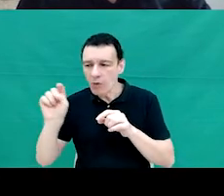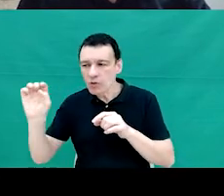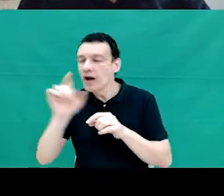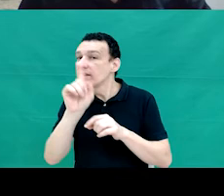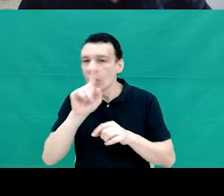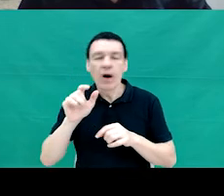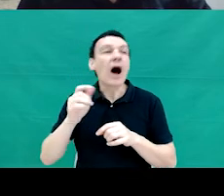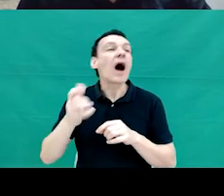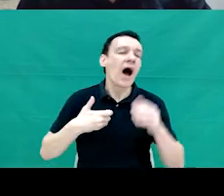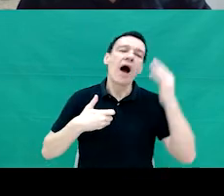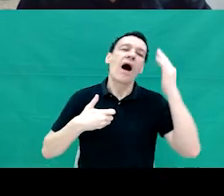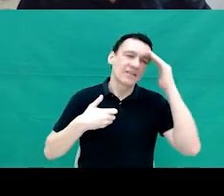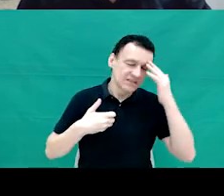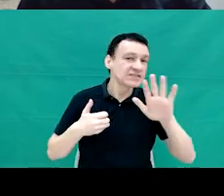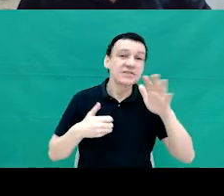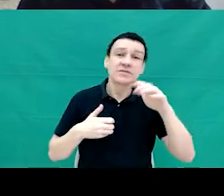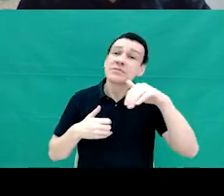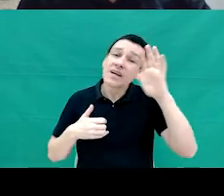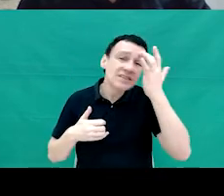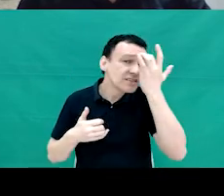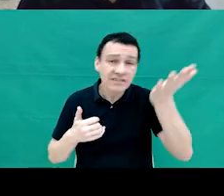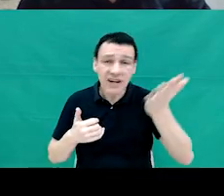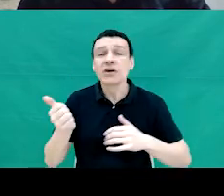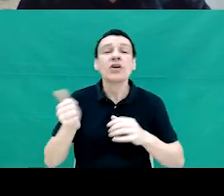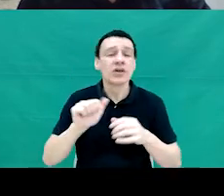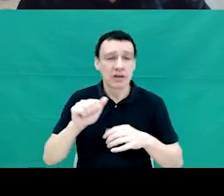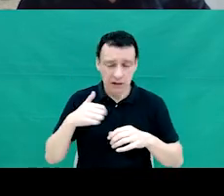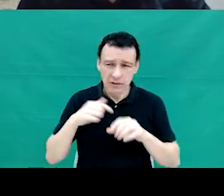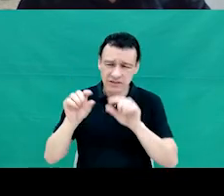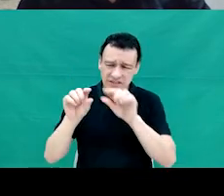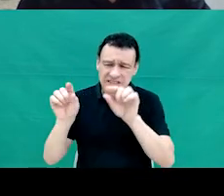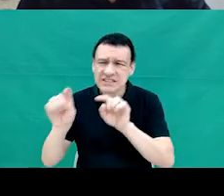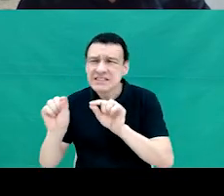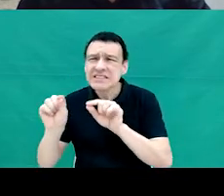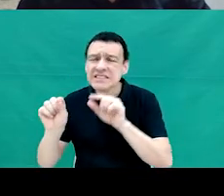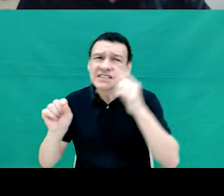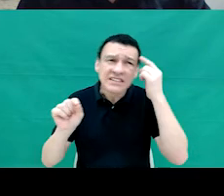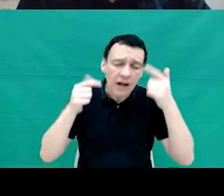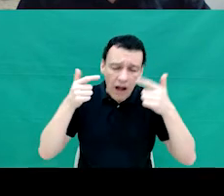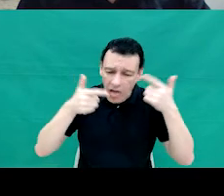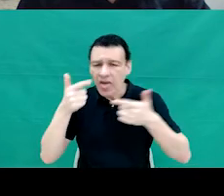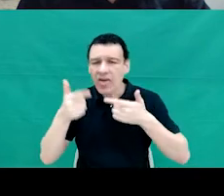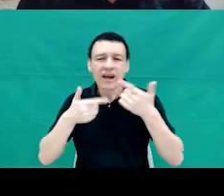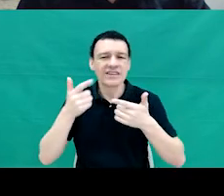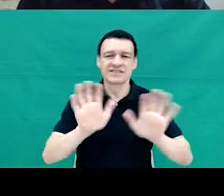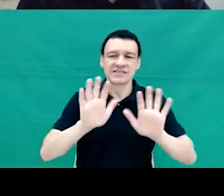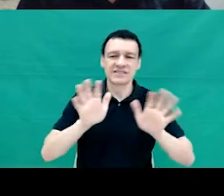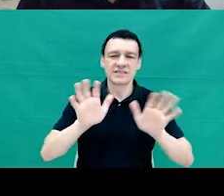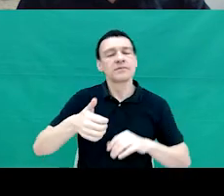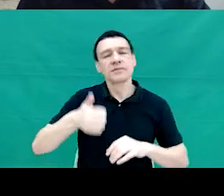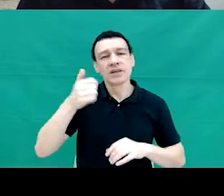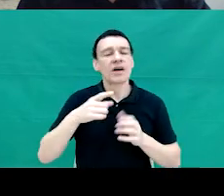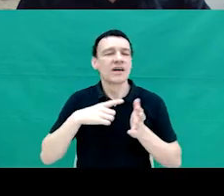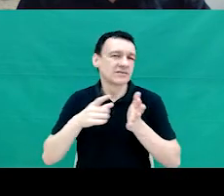precisa fazer para poder interagir com aquela ideia que você trouxe para ele. E ressaltando bem essa parte que é muito